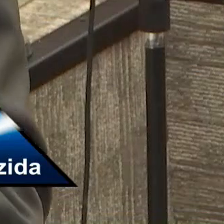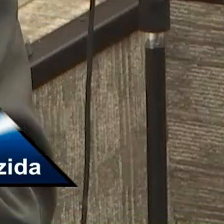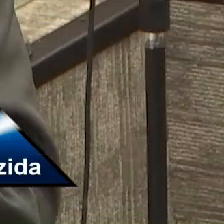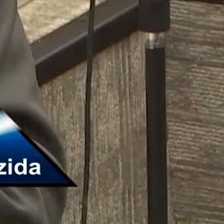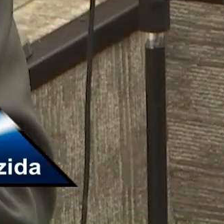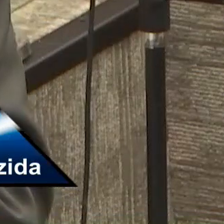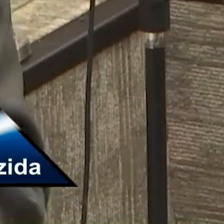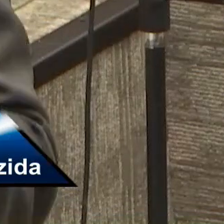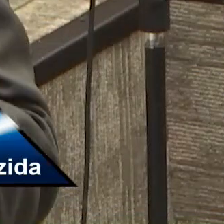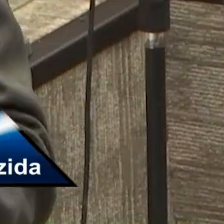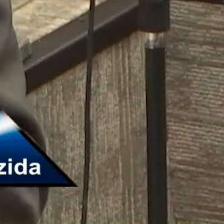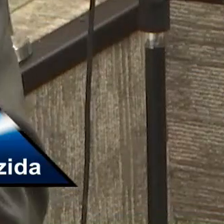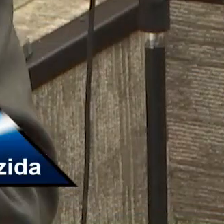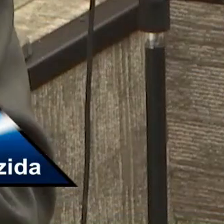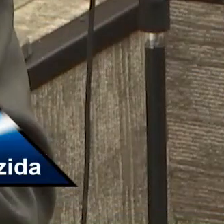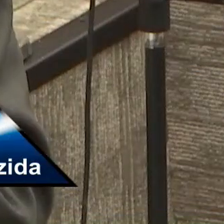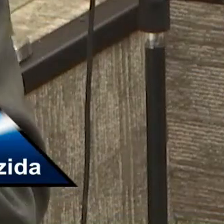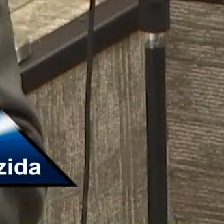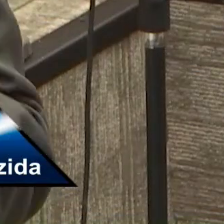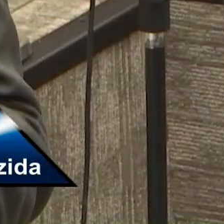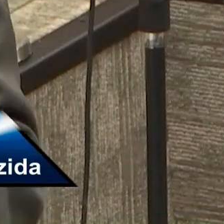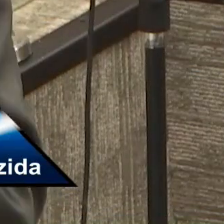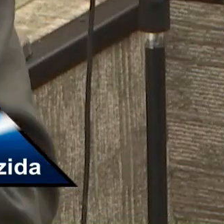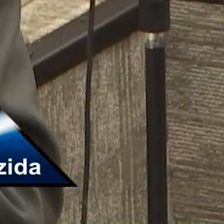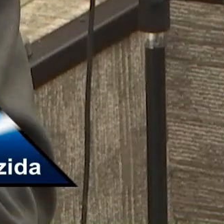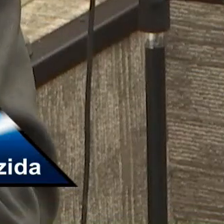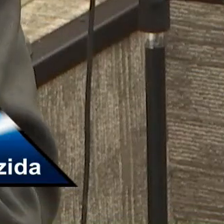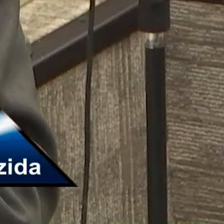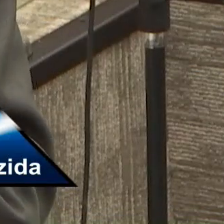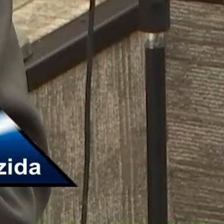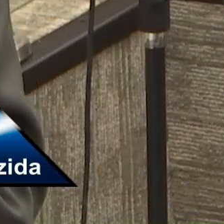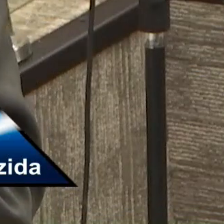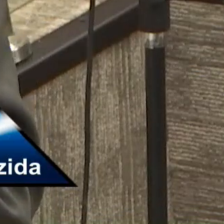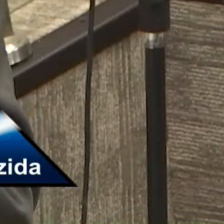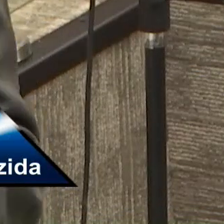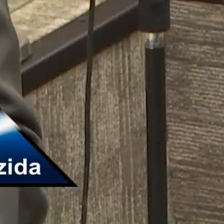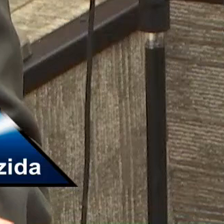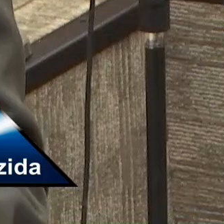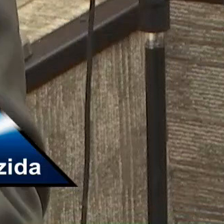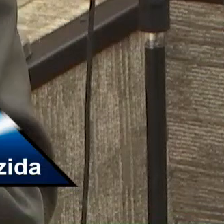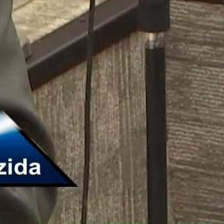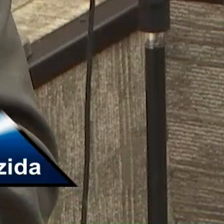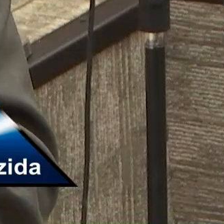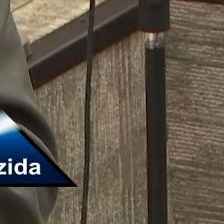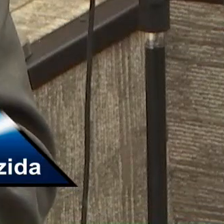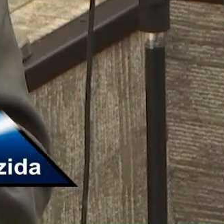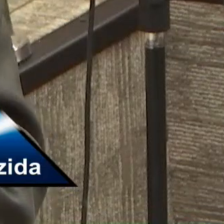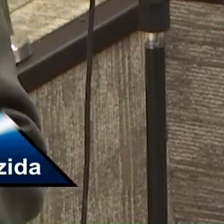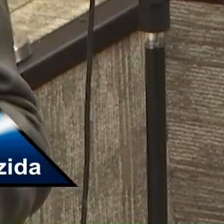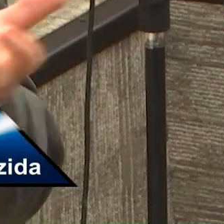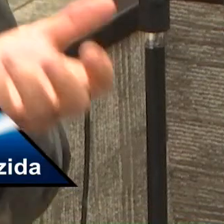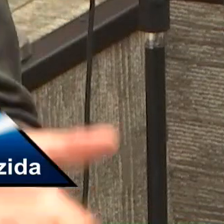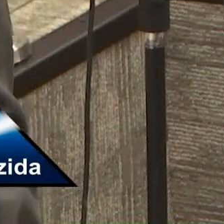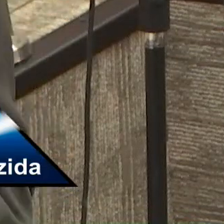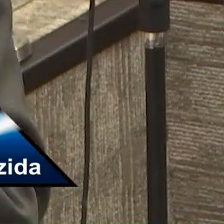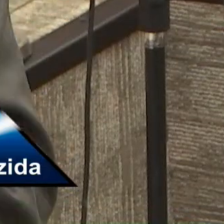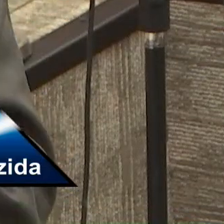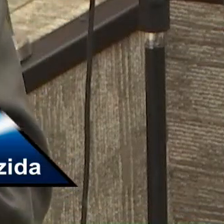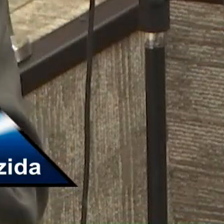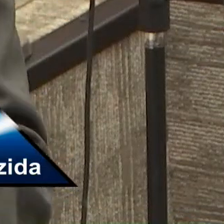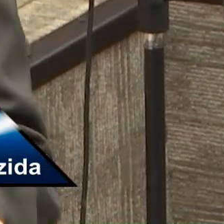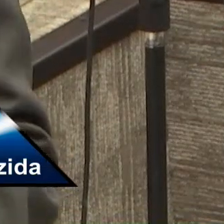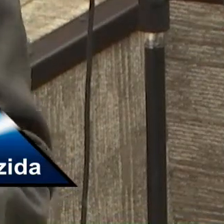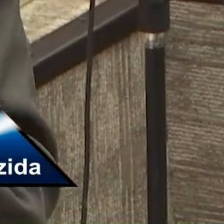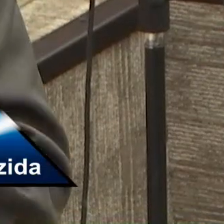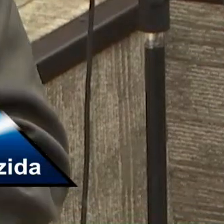feito um trabalho aqui na nossa cidade de campinas e aqui na câmara municipal de campinas que é justamente a inclusão recentemente nós tivemos